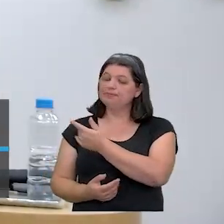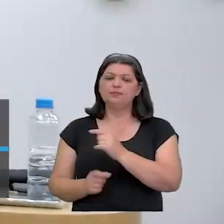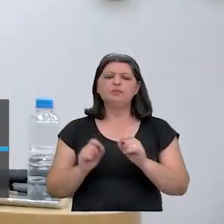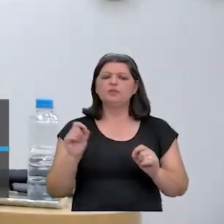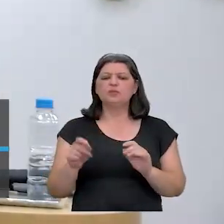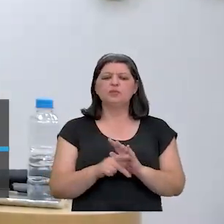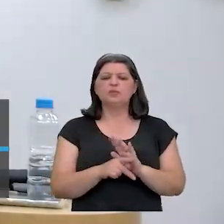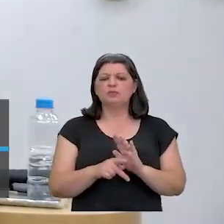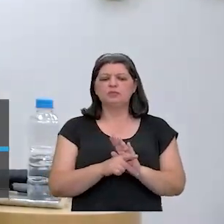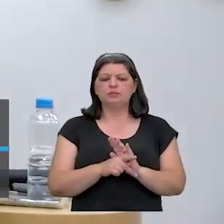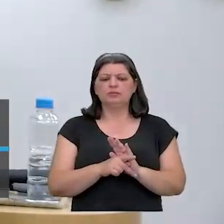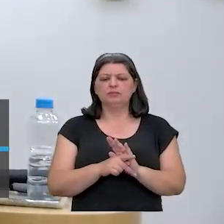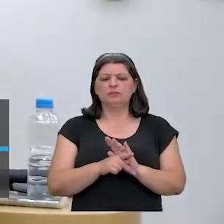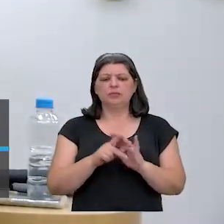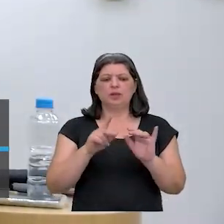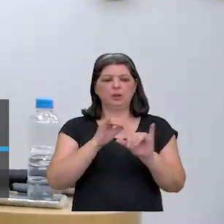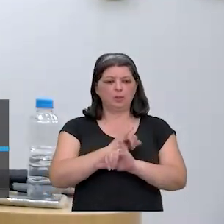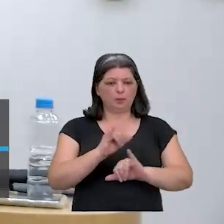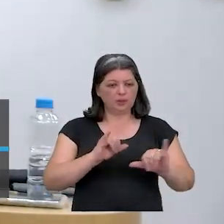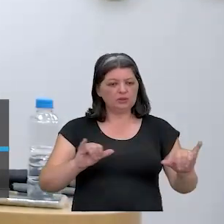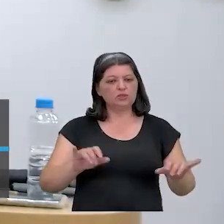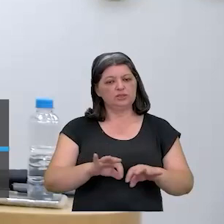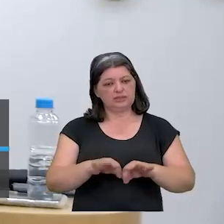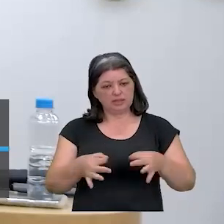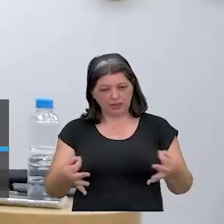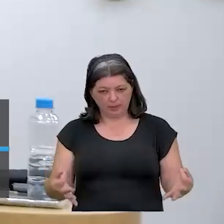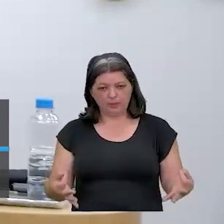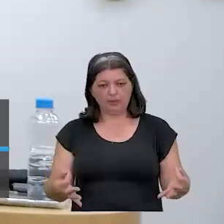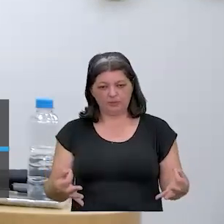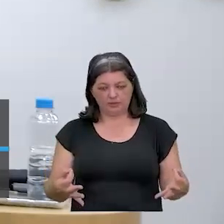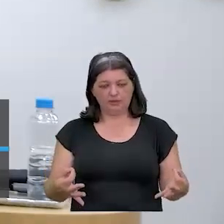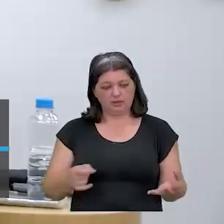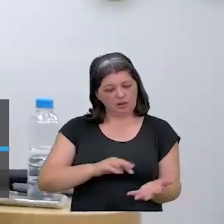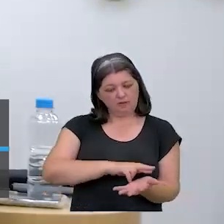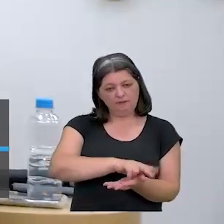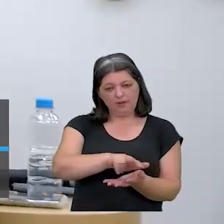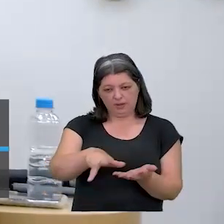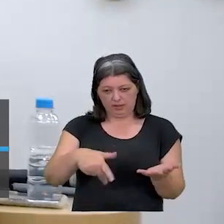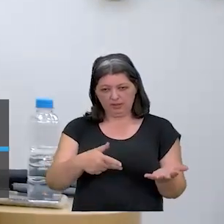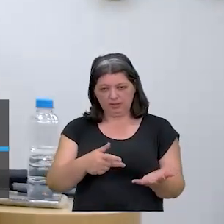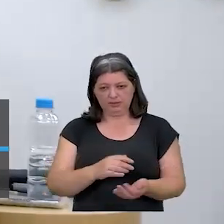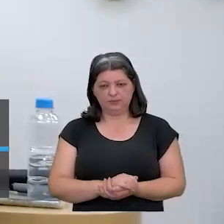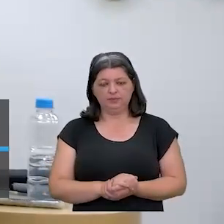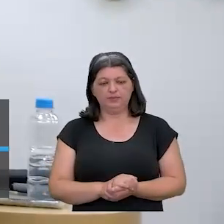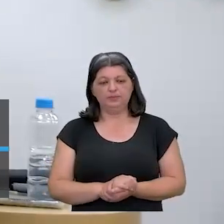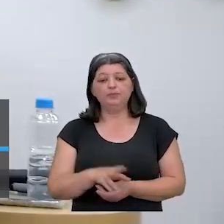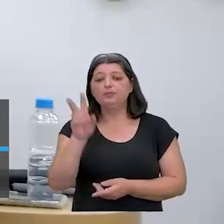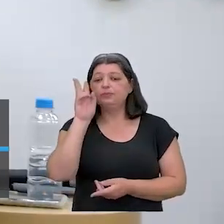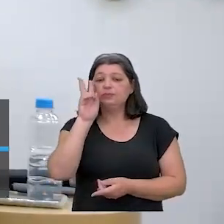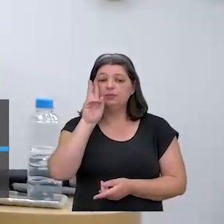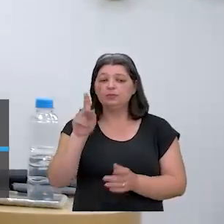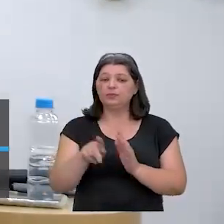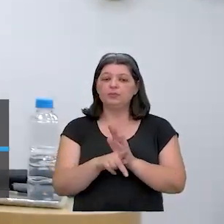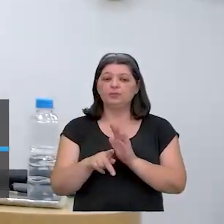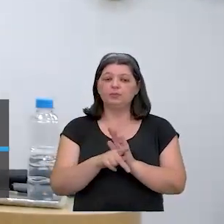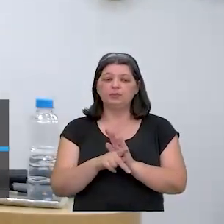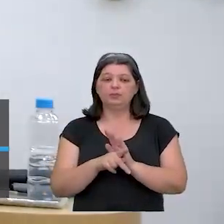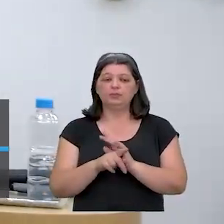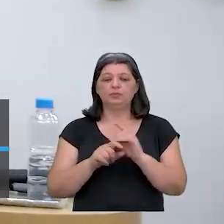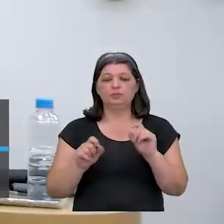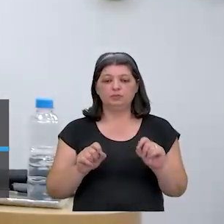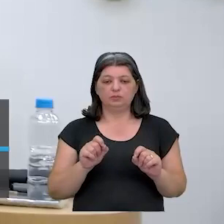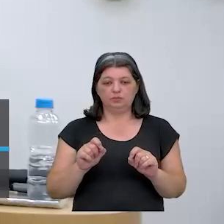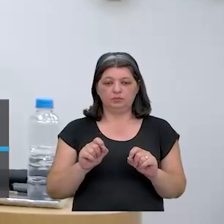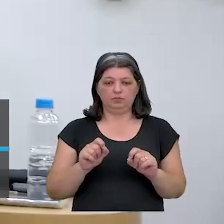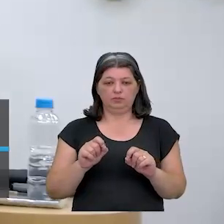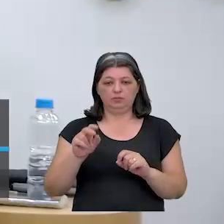Fanzines são publicações simples, independentes e baratas. E historicamente que elas eram feitas, olha só. Foram